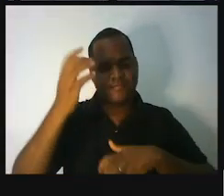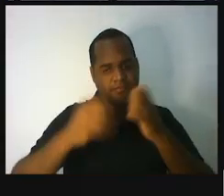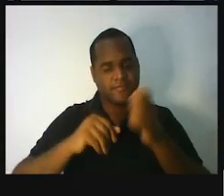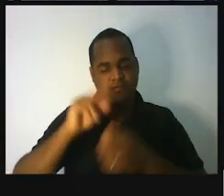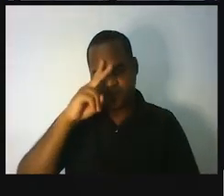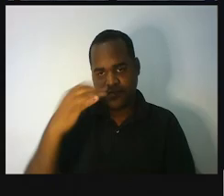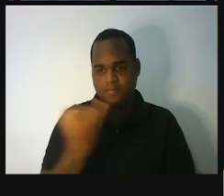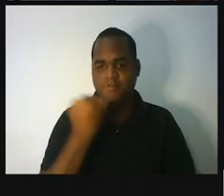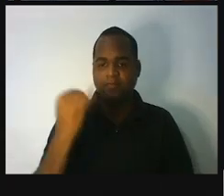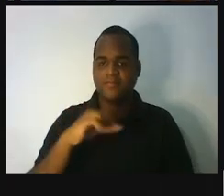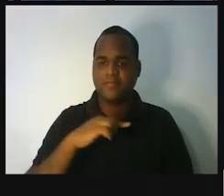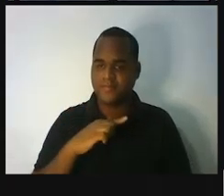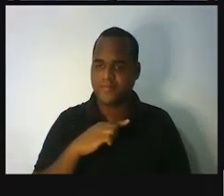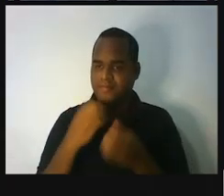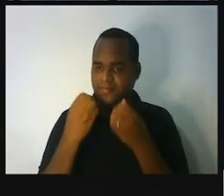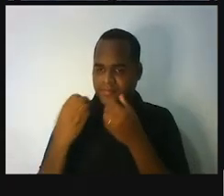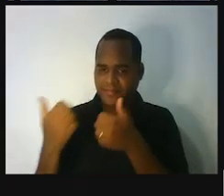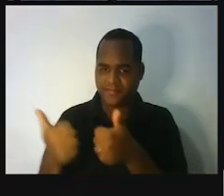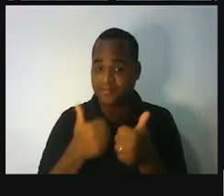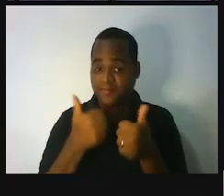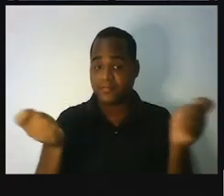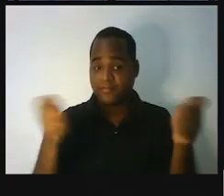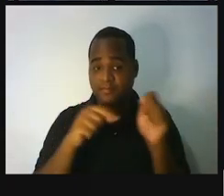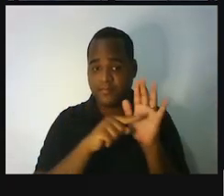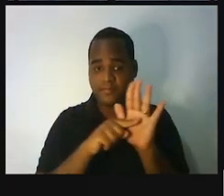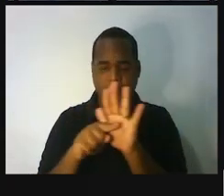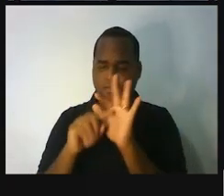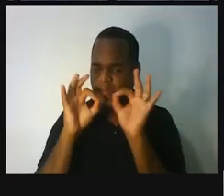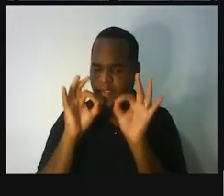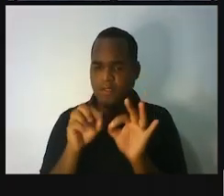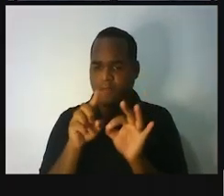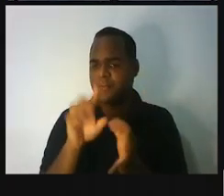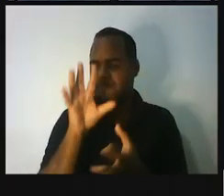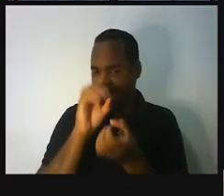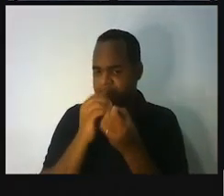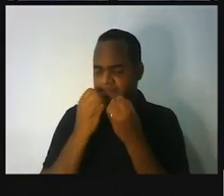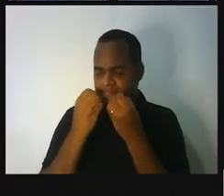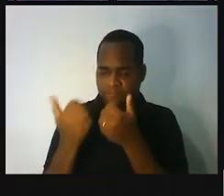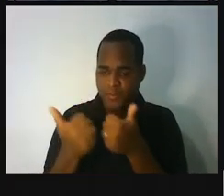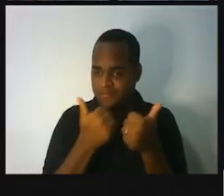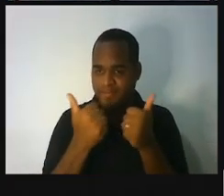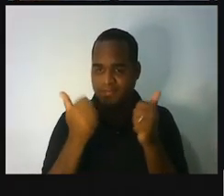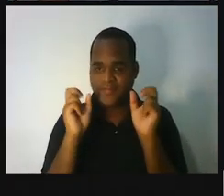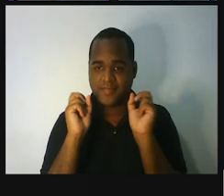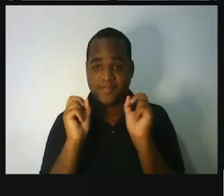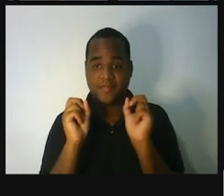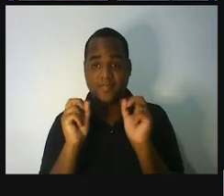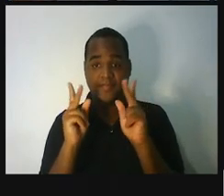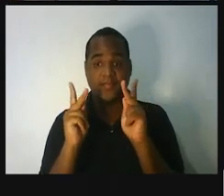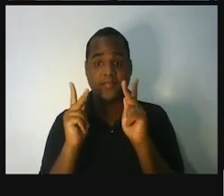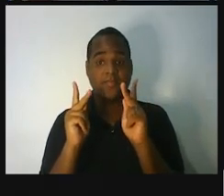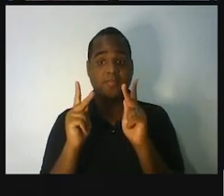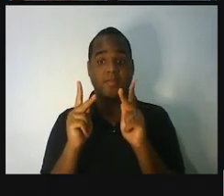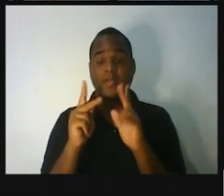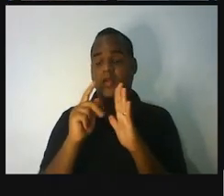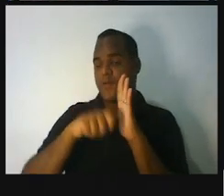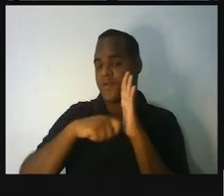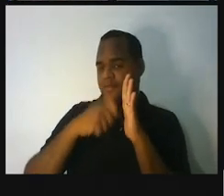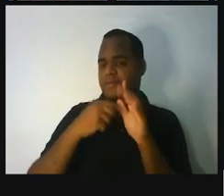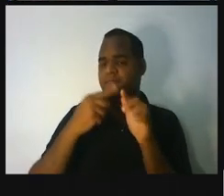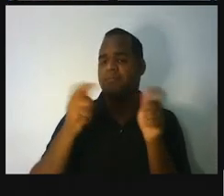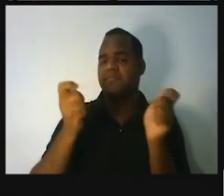coisas. Tá bom? Eu acho que isso vai ser muito bacana você fazer isso, certo? E ter aí um material gravado para que